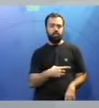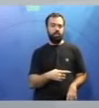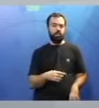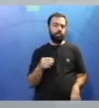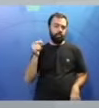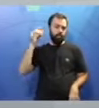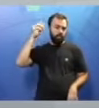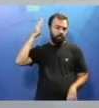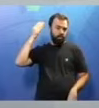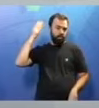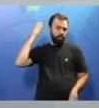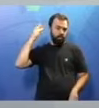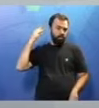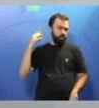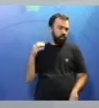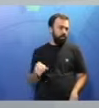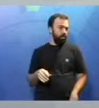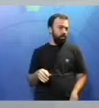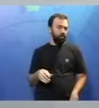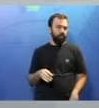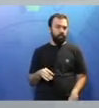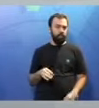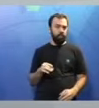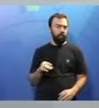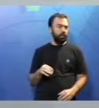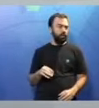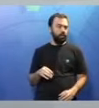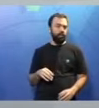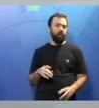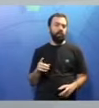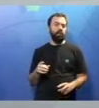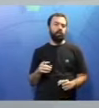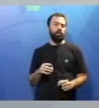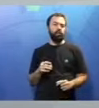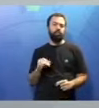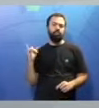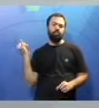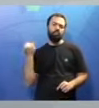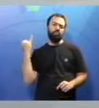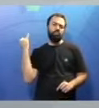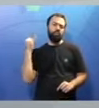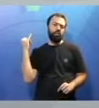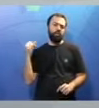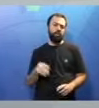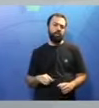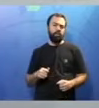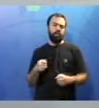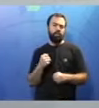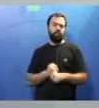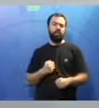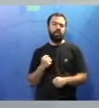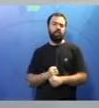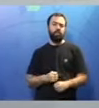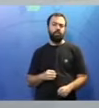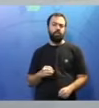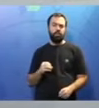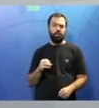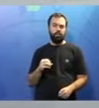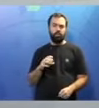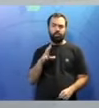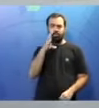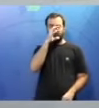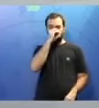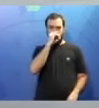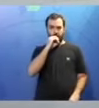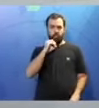anos. Graças a ela, grande parte do oxigênio que tem na atmosfera é ela que produz. Ela vive no mar, na água,